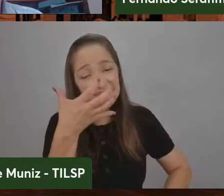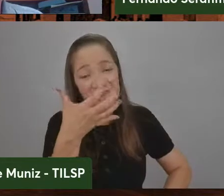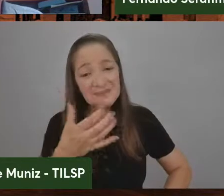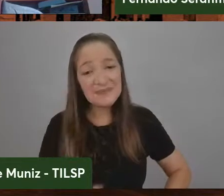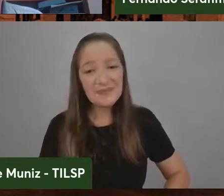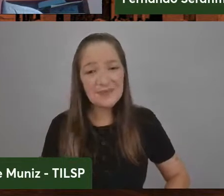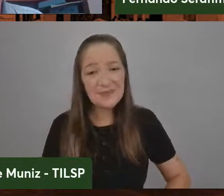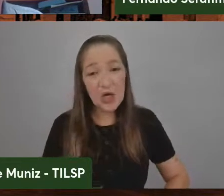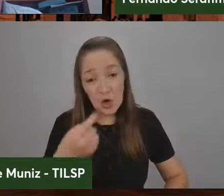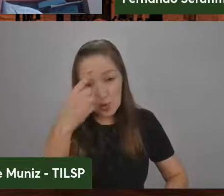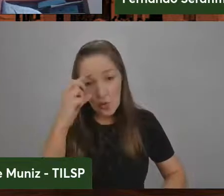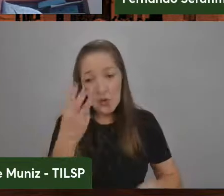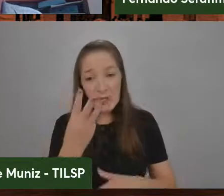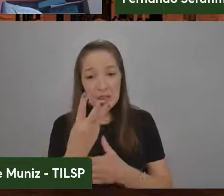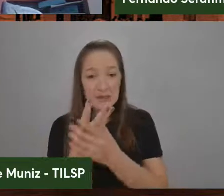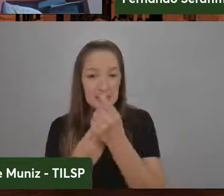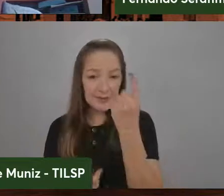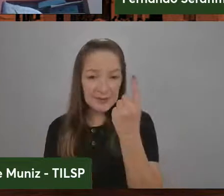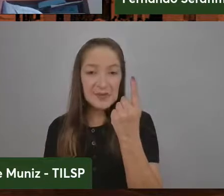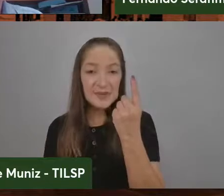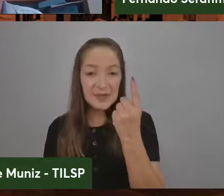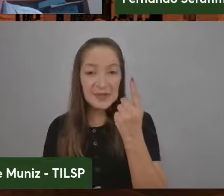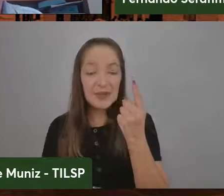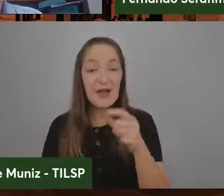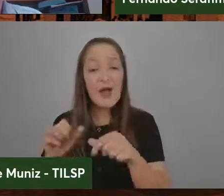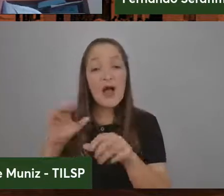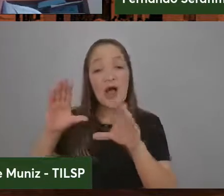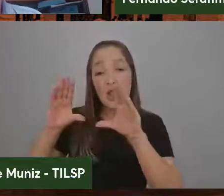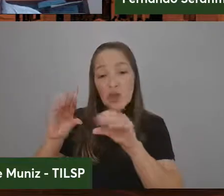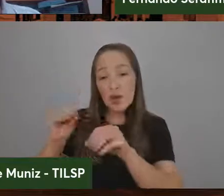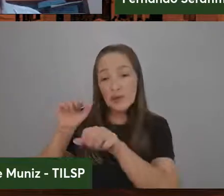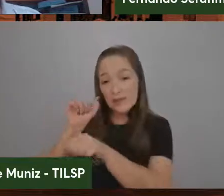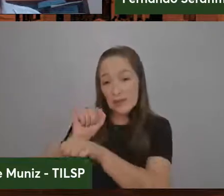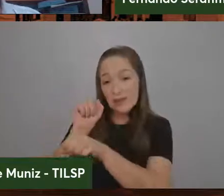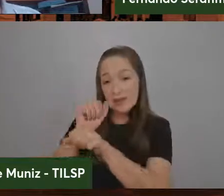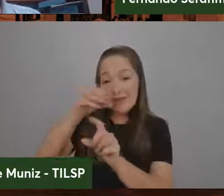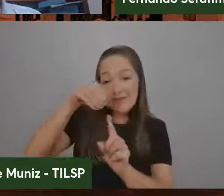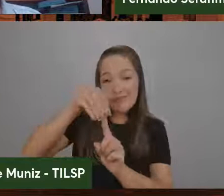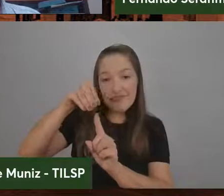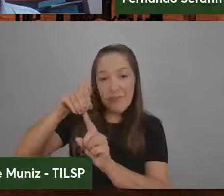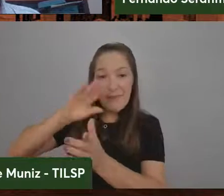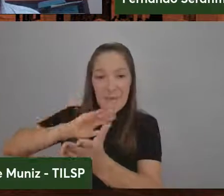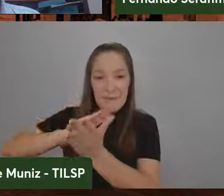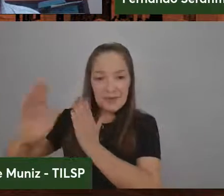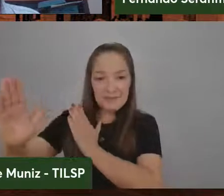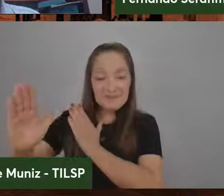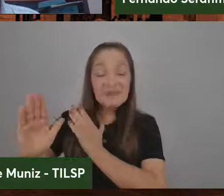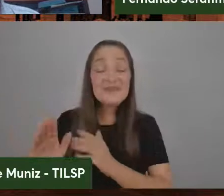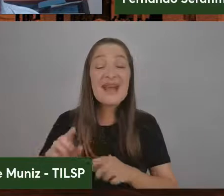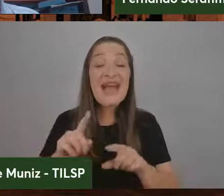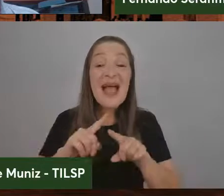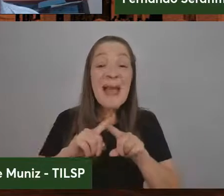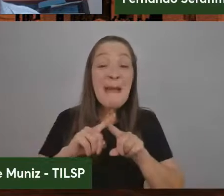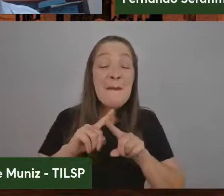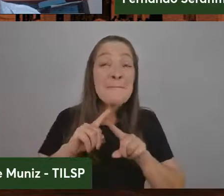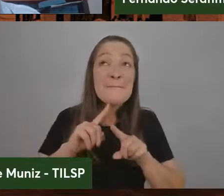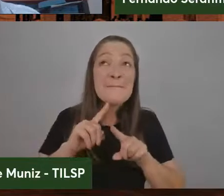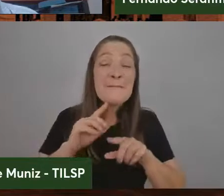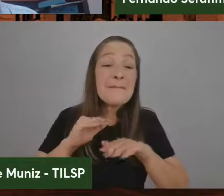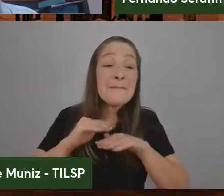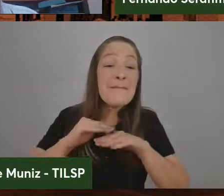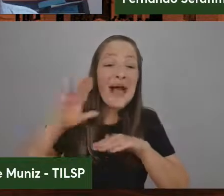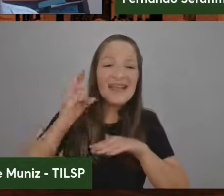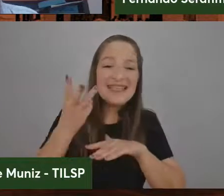trilogia A Noite da Espera e Pontos de Fuga. Né? Foram mais de 30 anos, então dá uma média, mais ou menos,